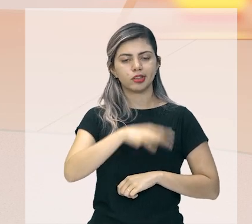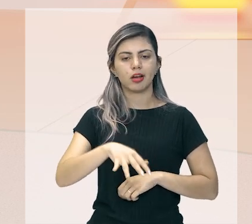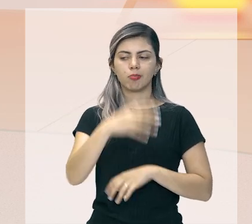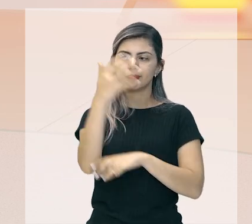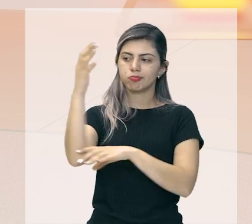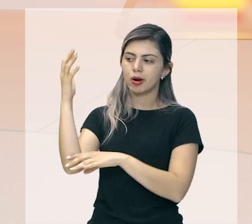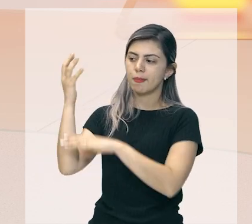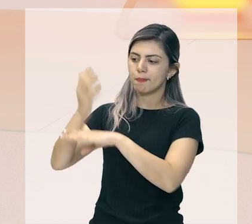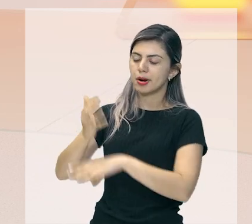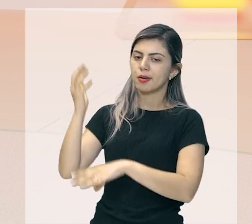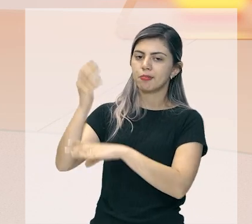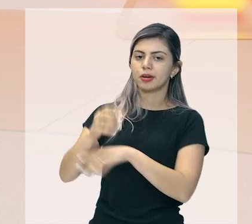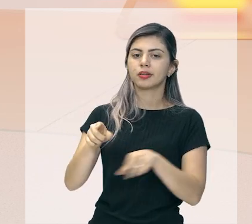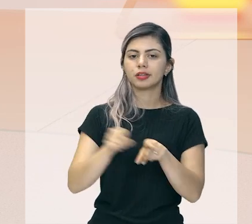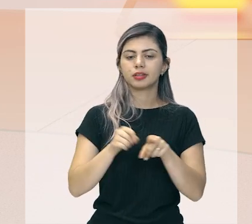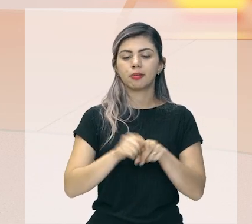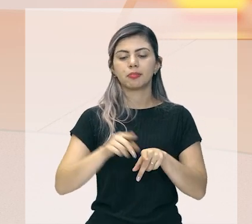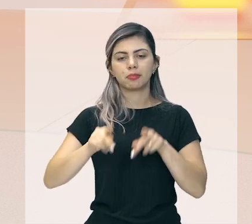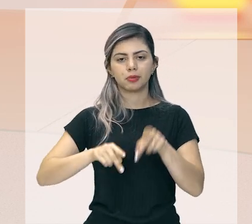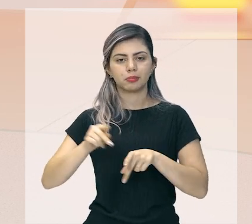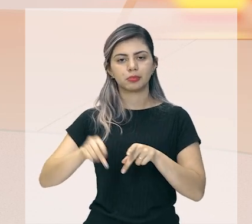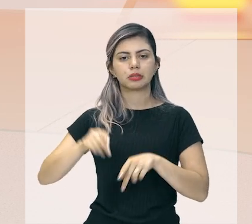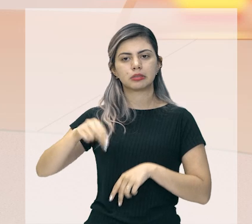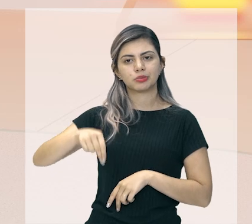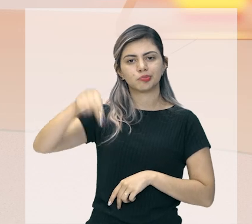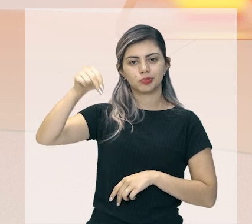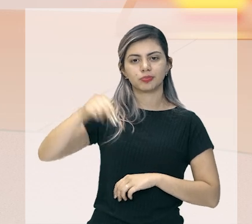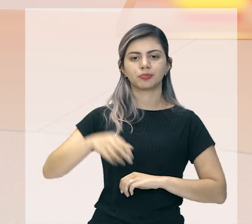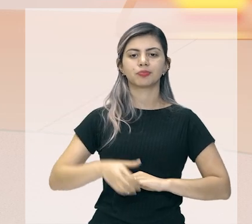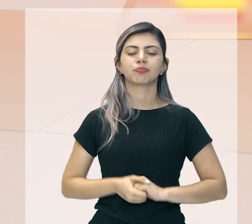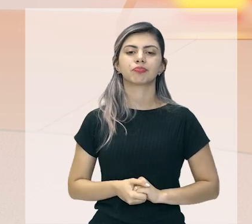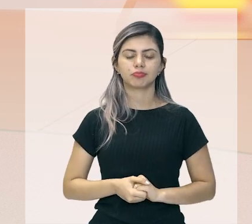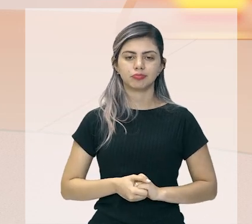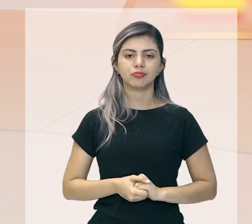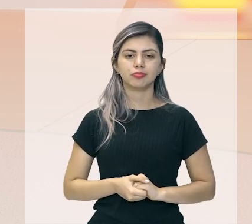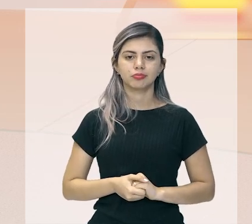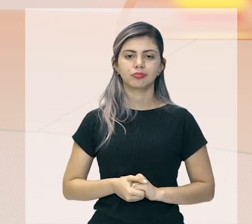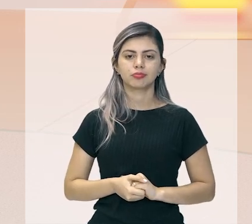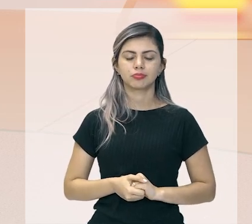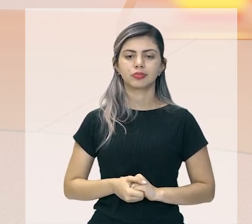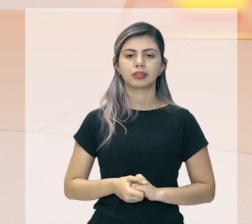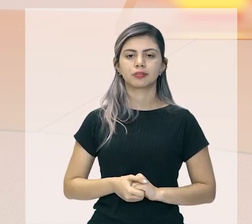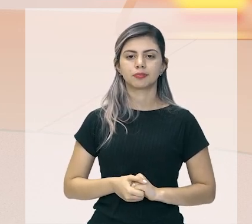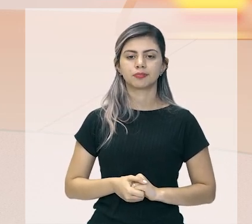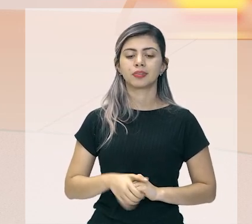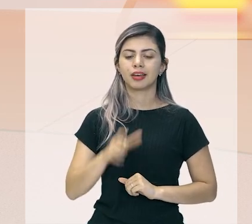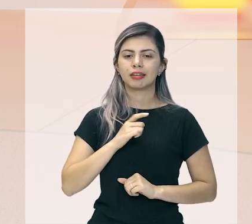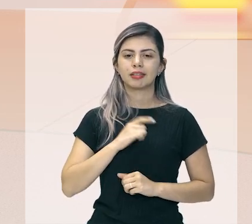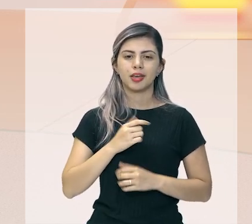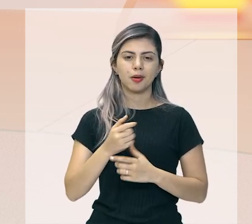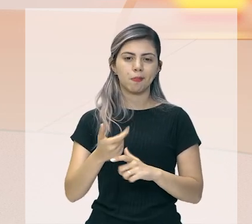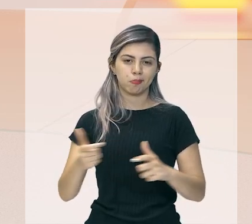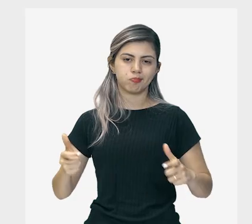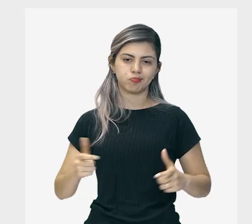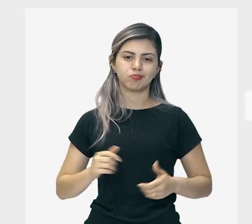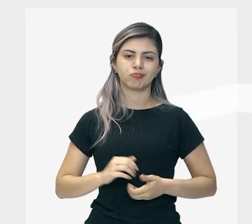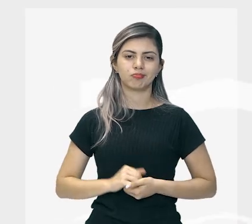e também na população da região norte que está sentindo, né, esse aumento aí da fronteira agropecuária no Brasil.